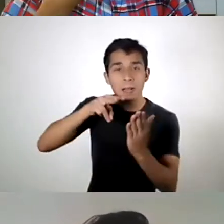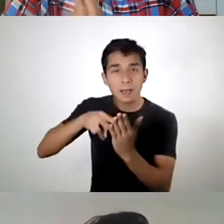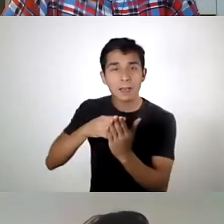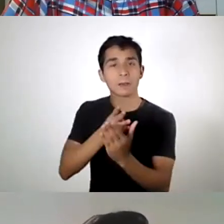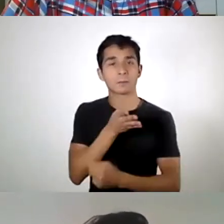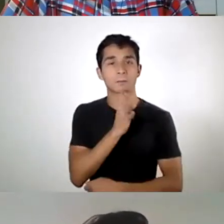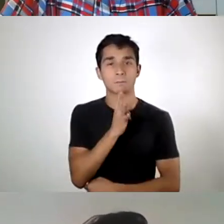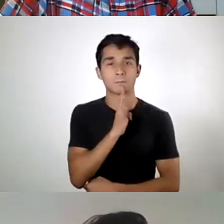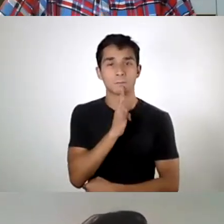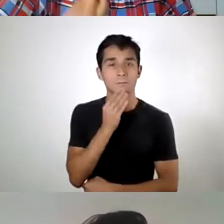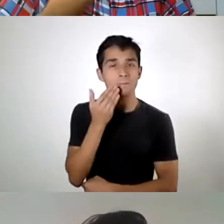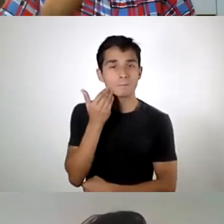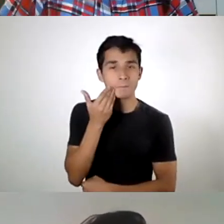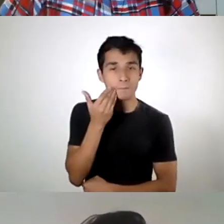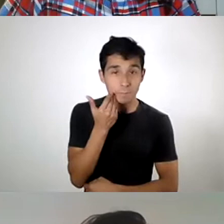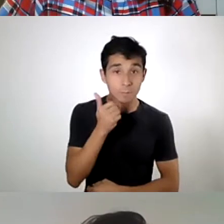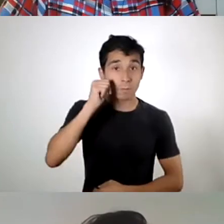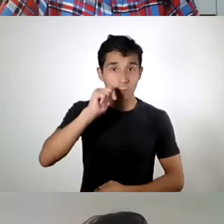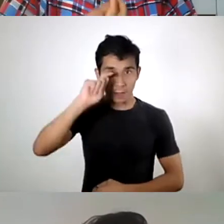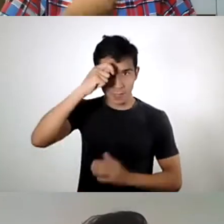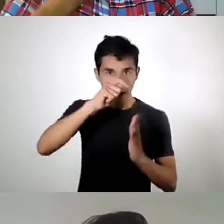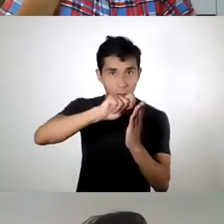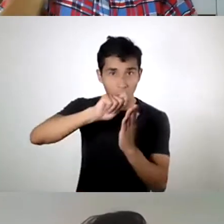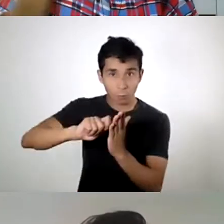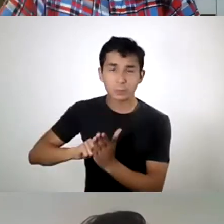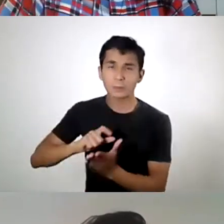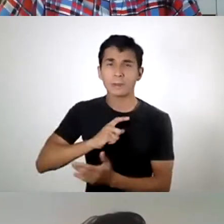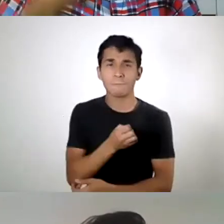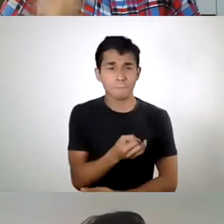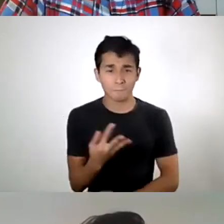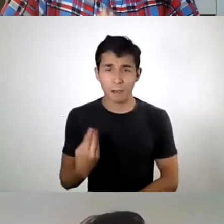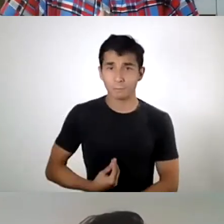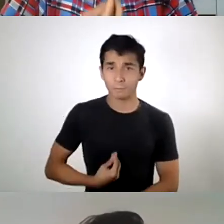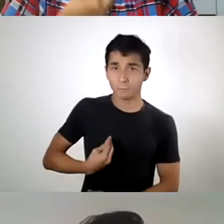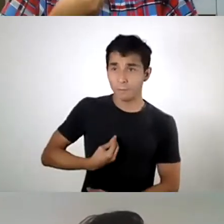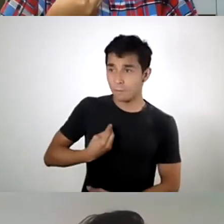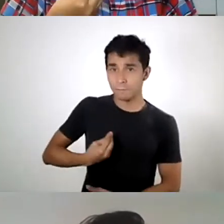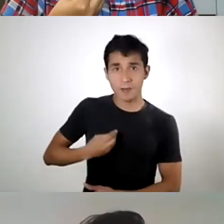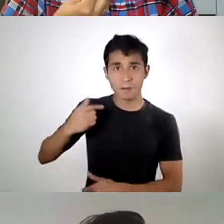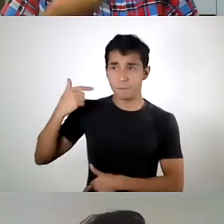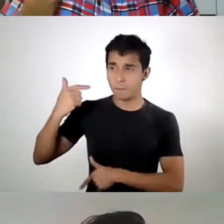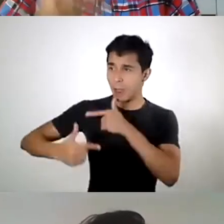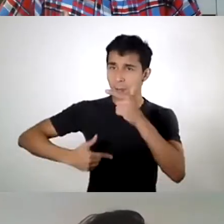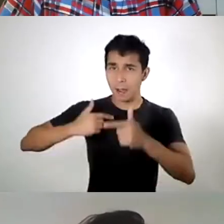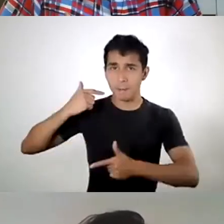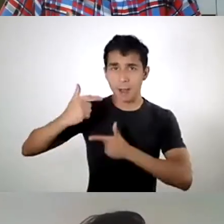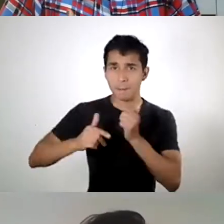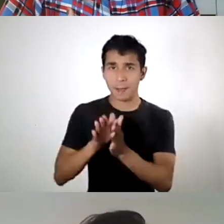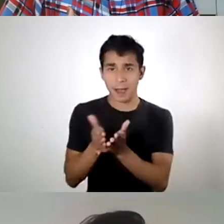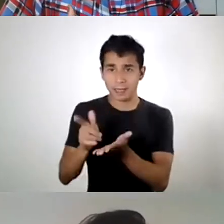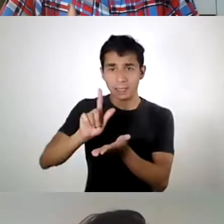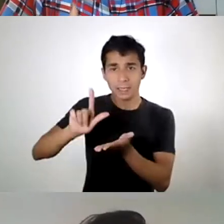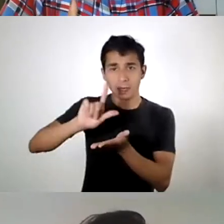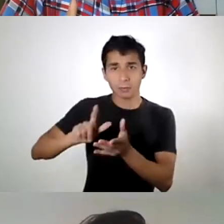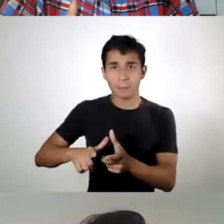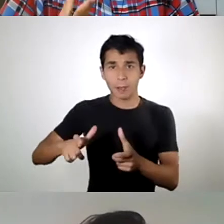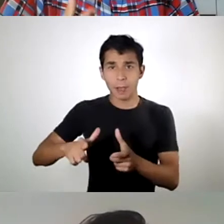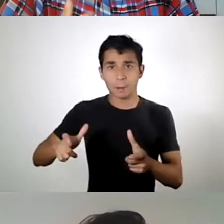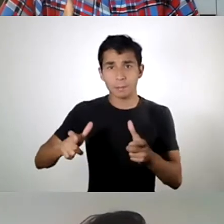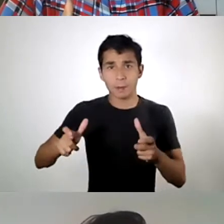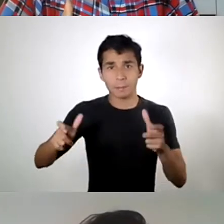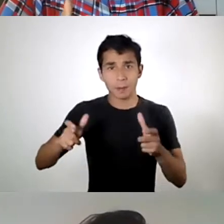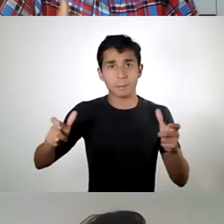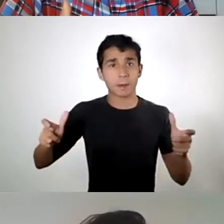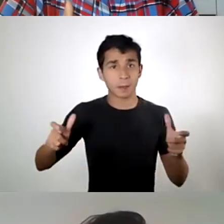elas existem, elas produzem e elas estão vivas produzindo literatura por aí. Então, é bom a